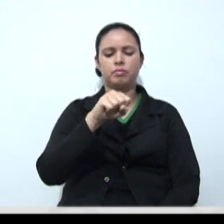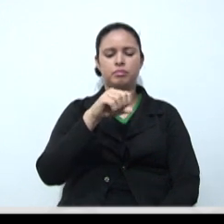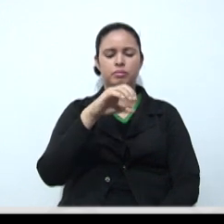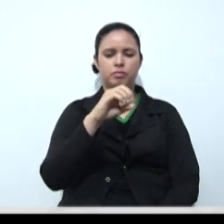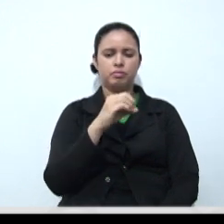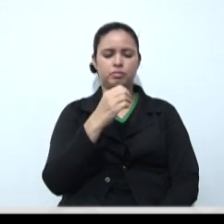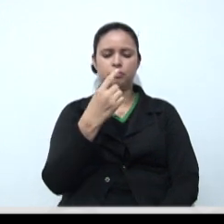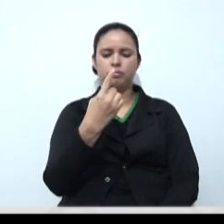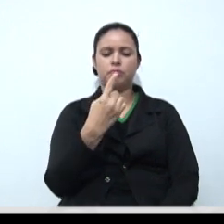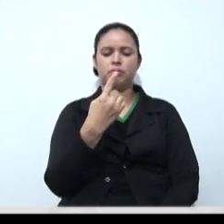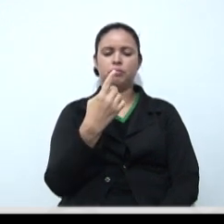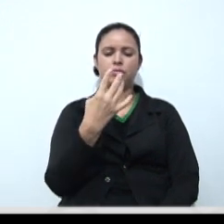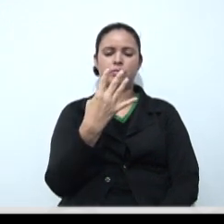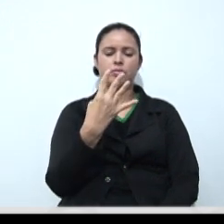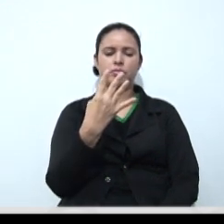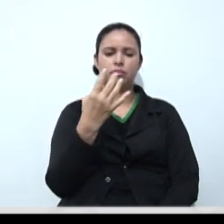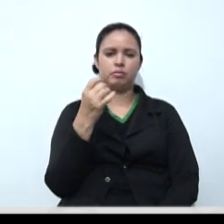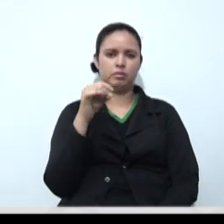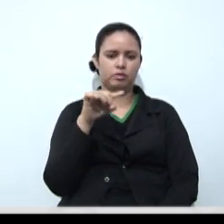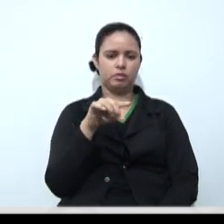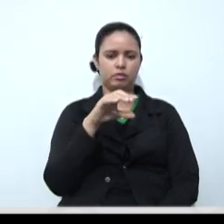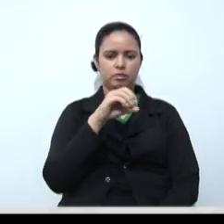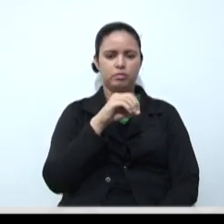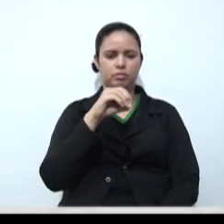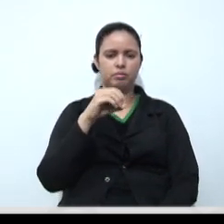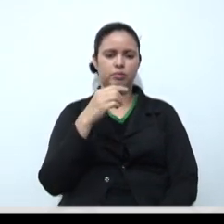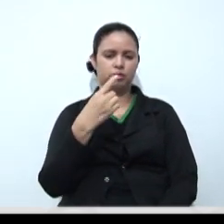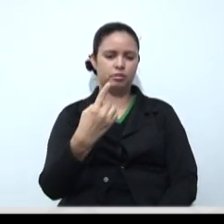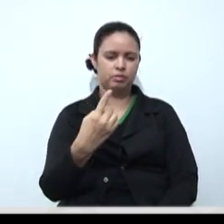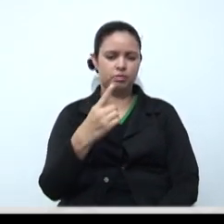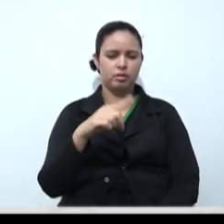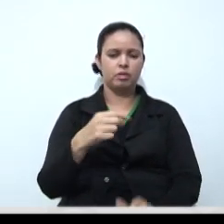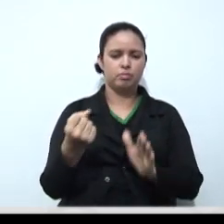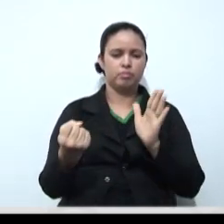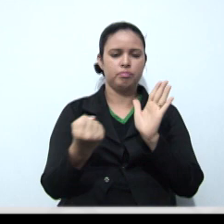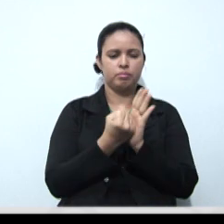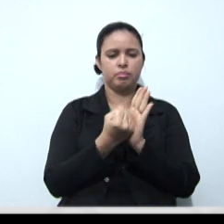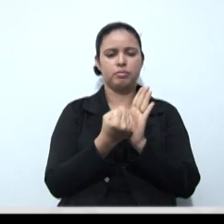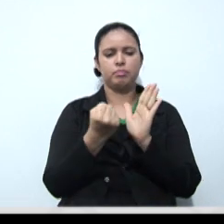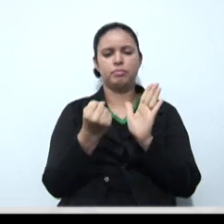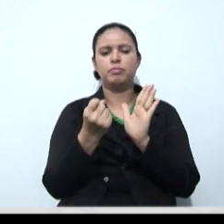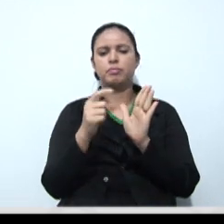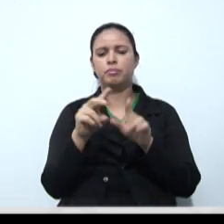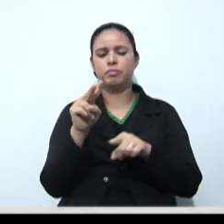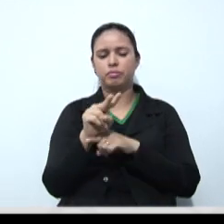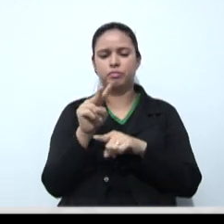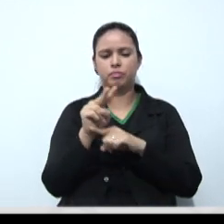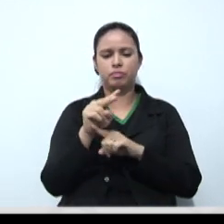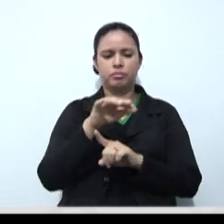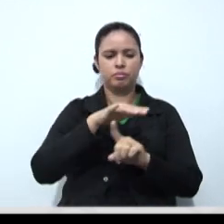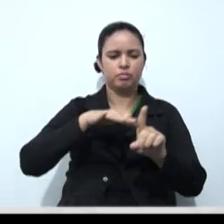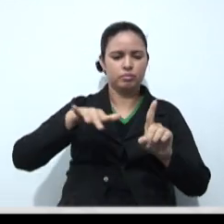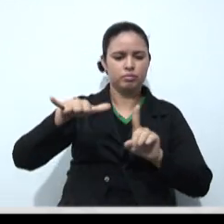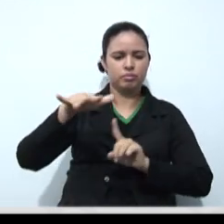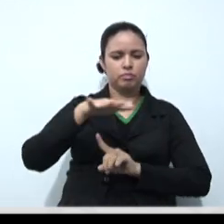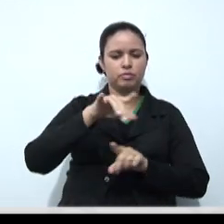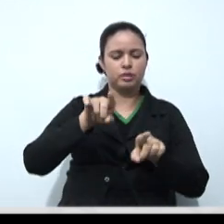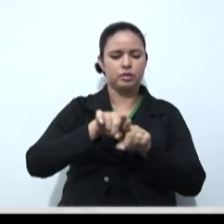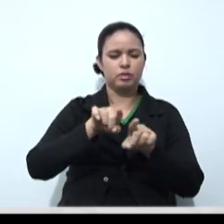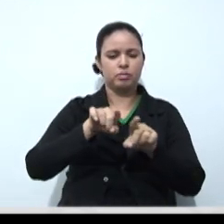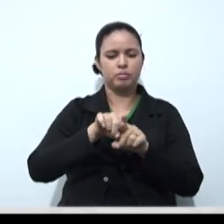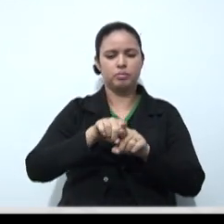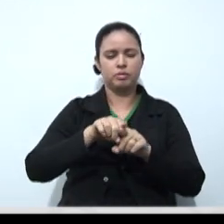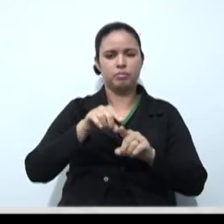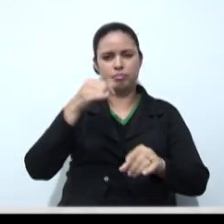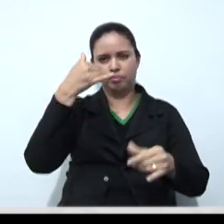14001, né, que é o meio de certificação que prioriza ações de proteção ao meio ambiente e certifica também ações de